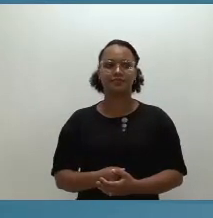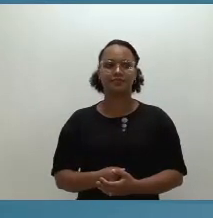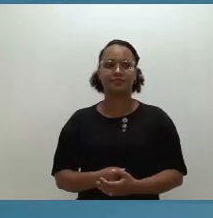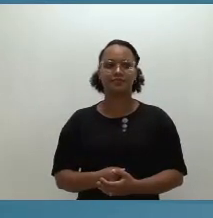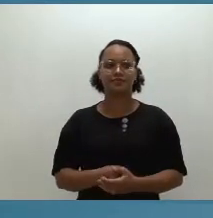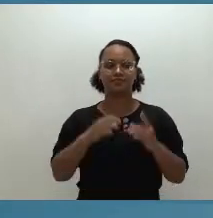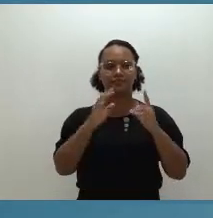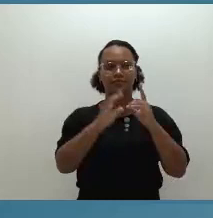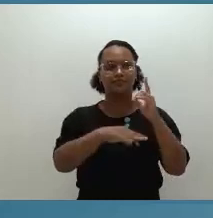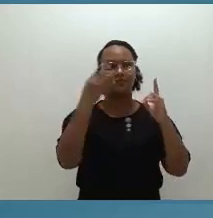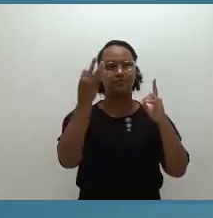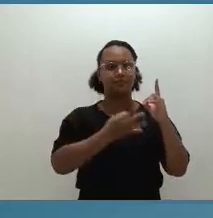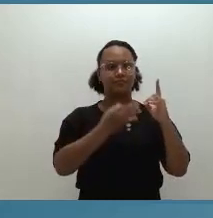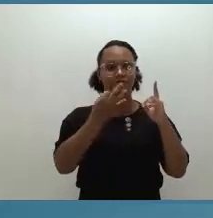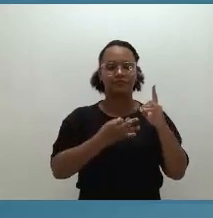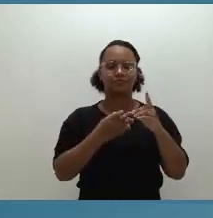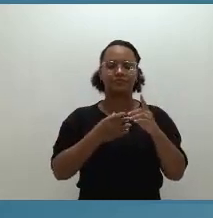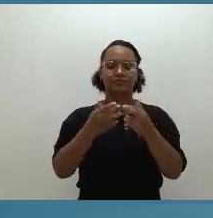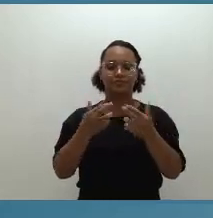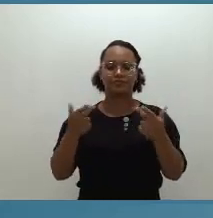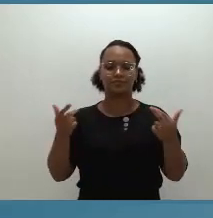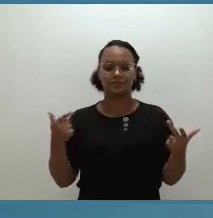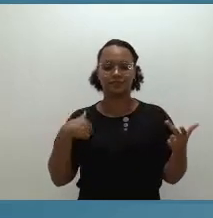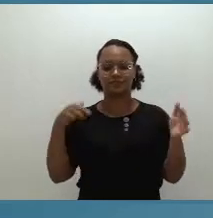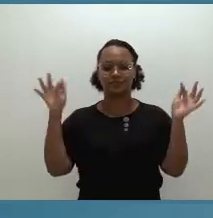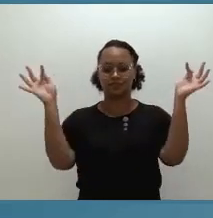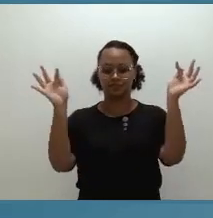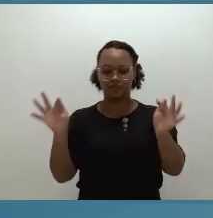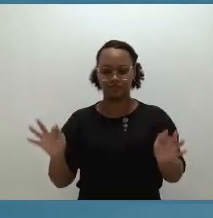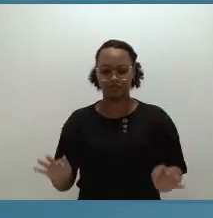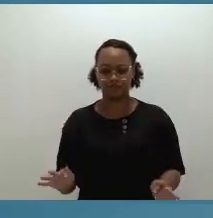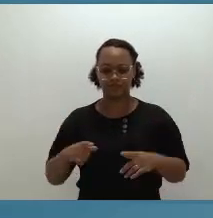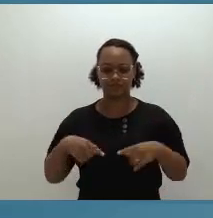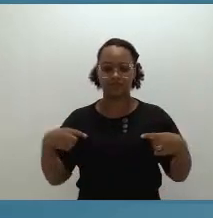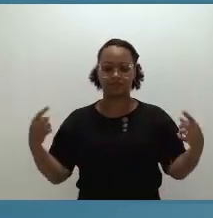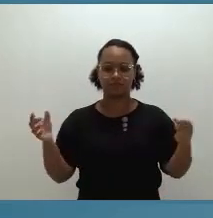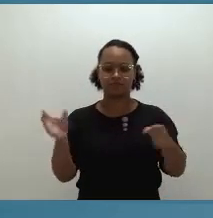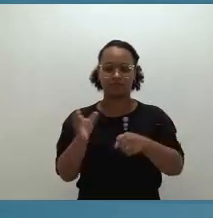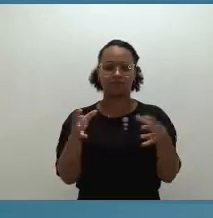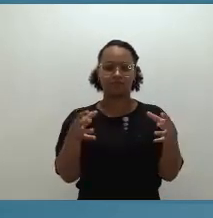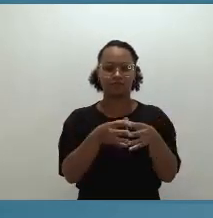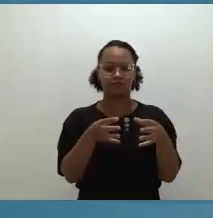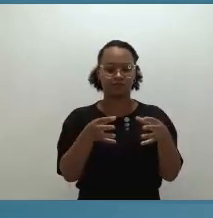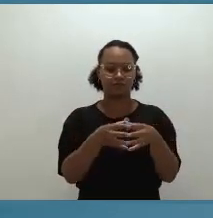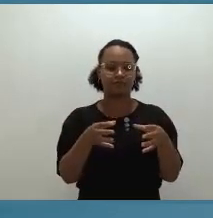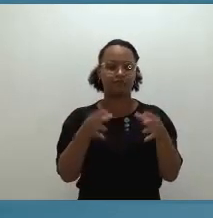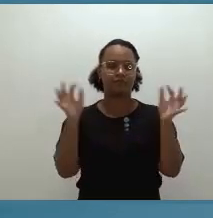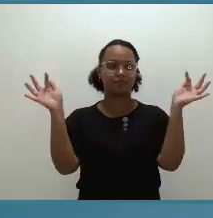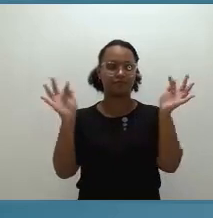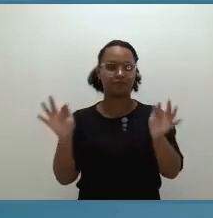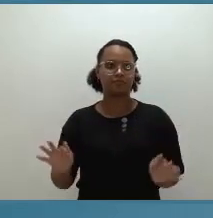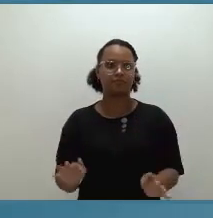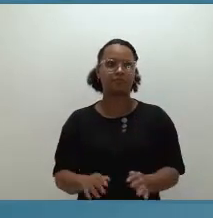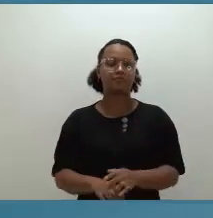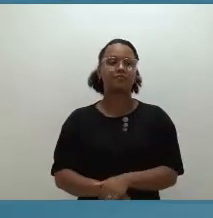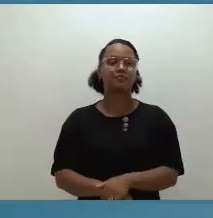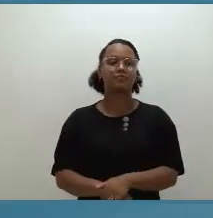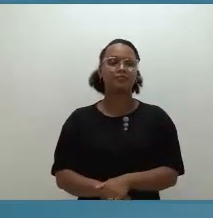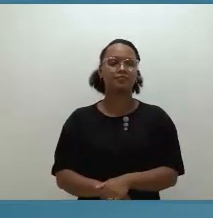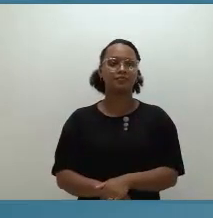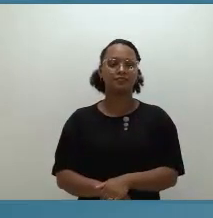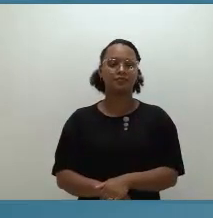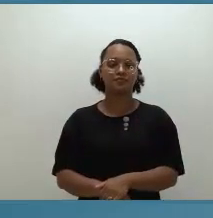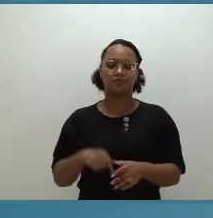Constantino, desembargador Leonardo, foram muito felizes quando se manifestaram sobre